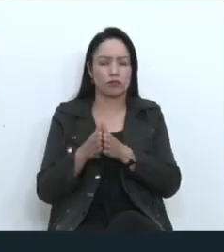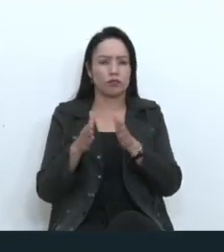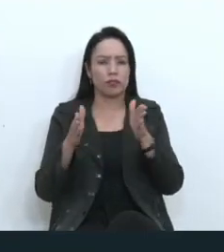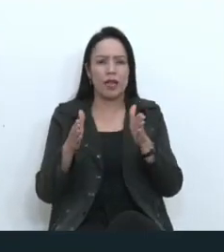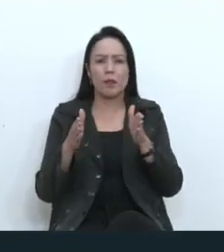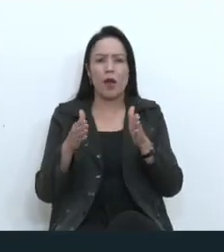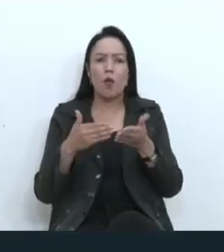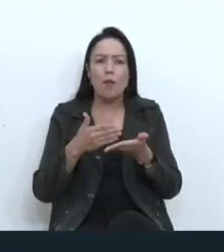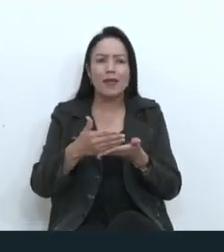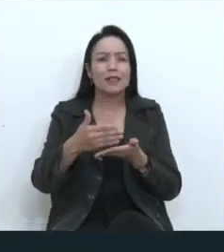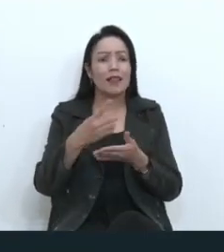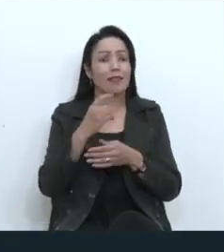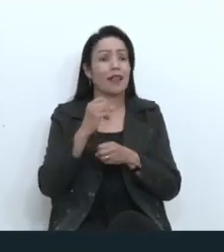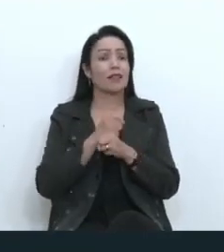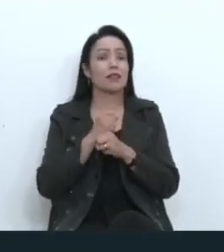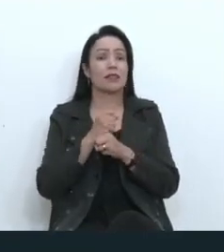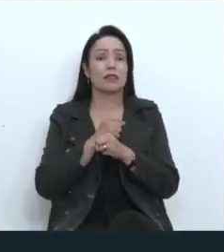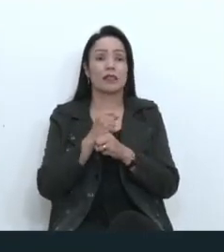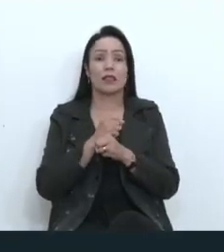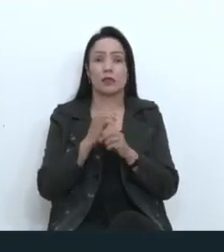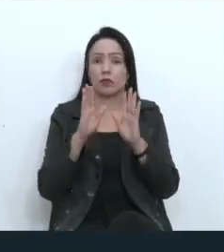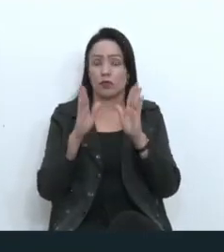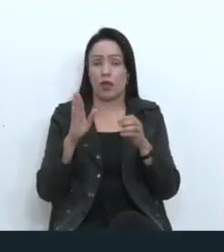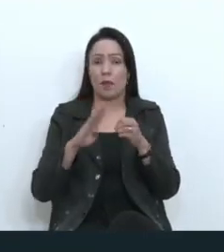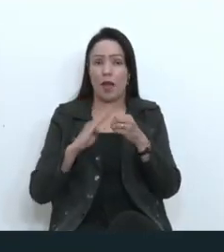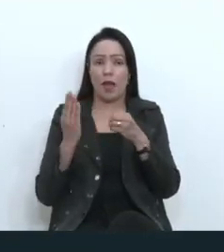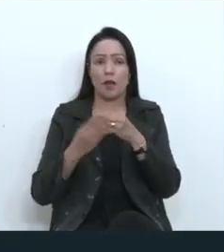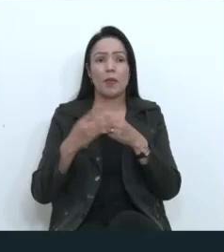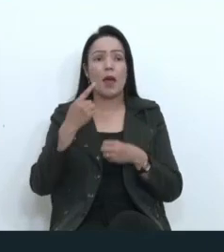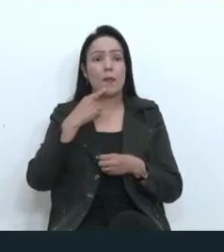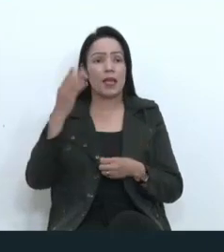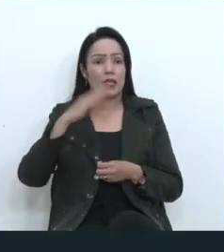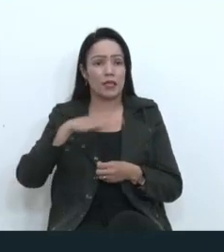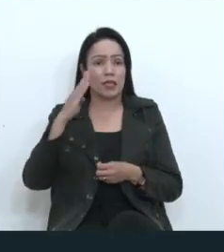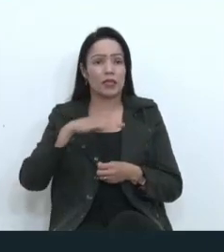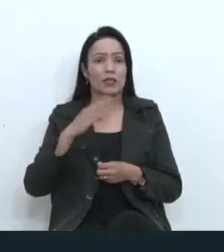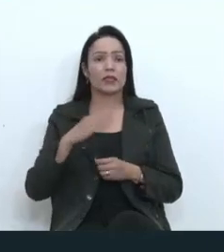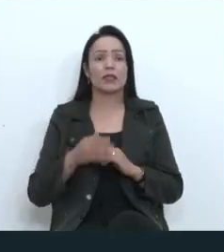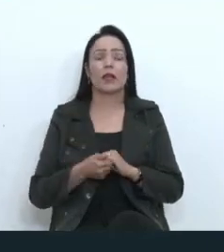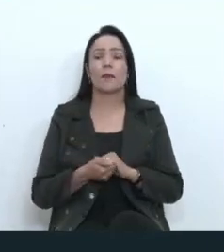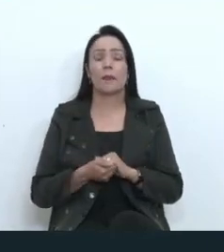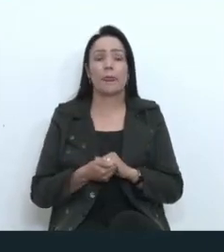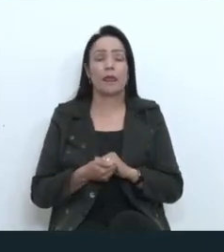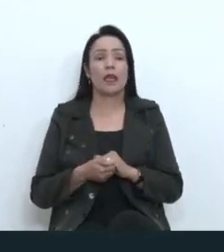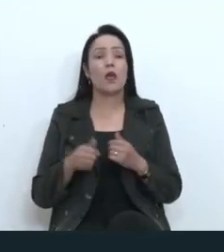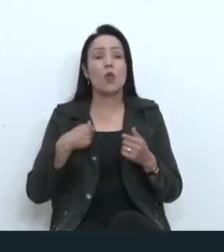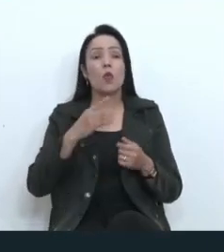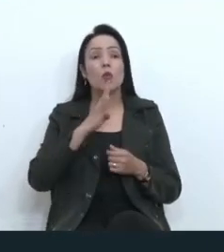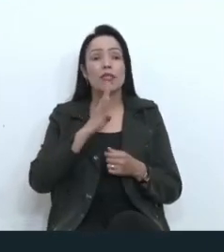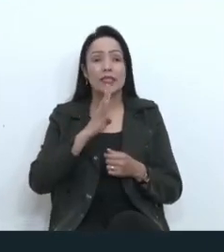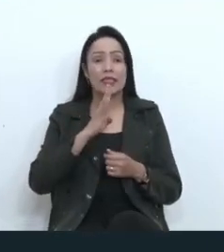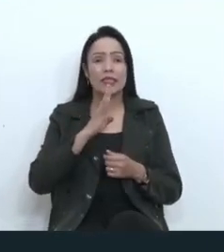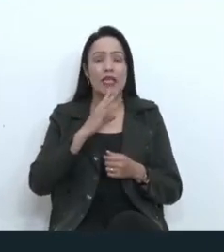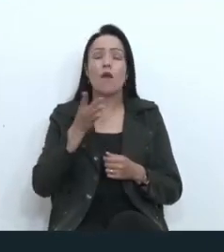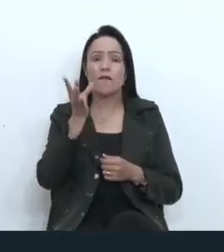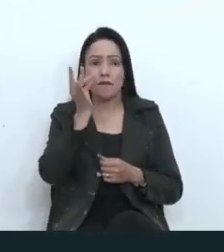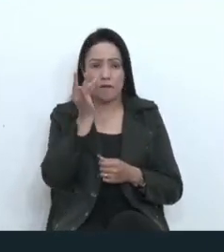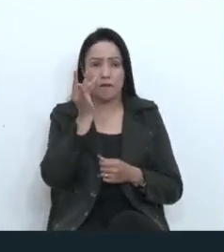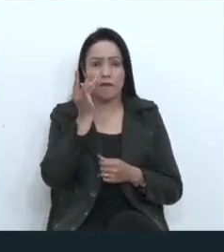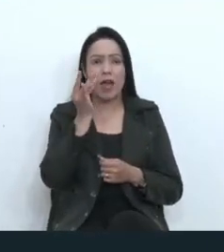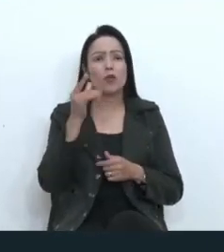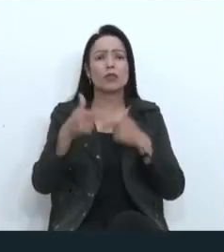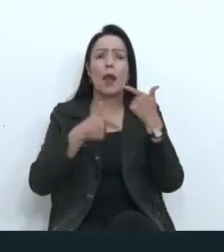aí já uns 10 anos atuando na cidade lá na região dos bairros dos Pimentas eu estive conhecendo pessoalmente e eles fazem um trabalho Nobre um trabalho